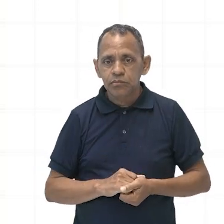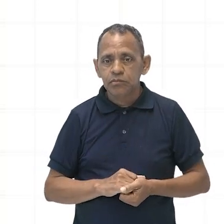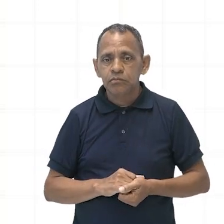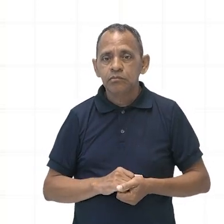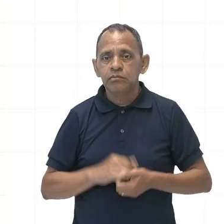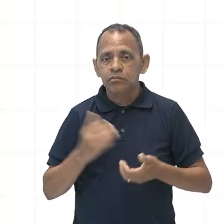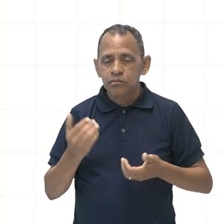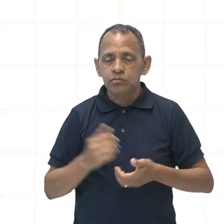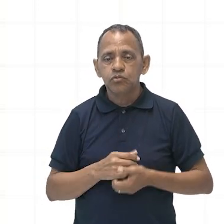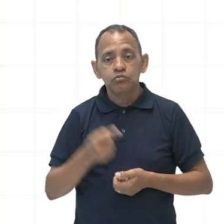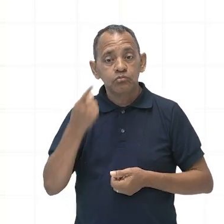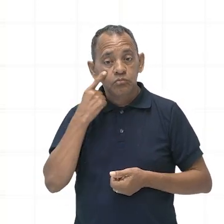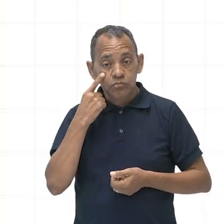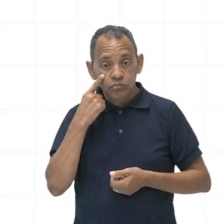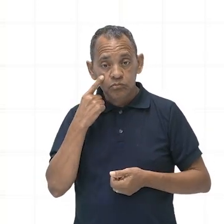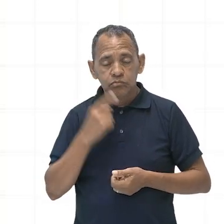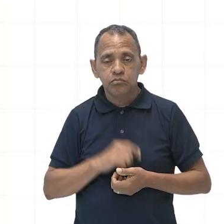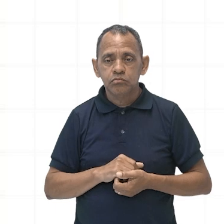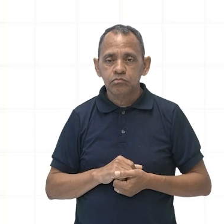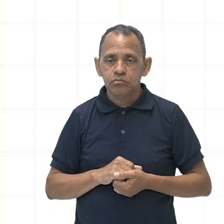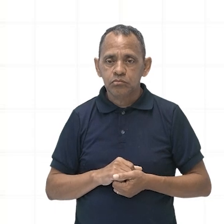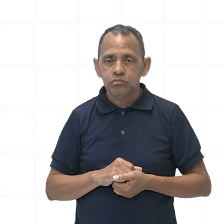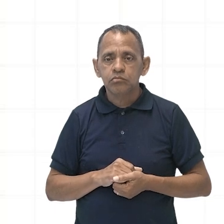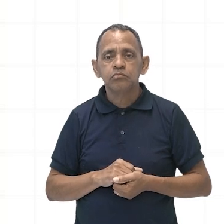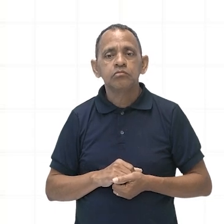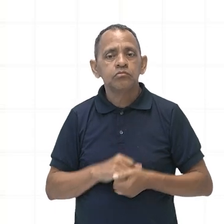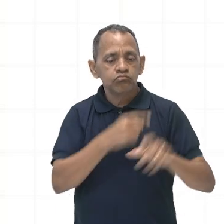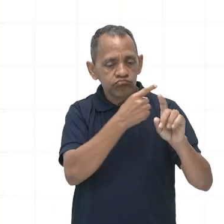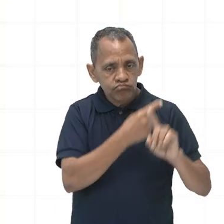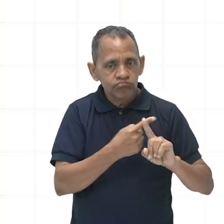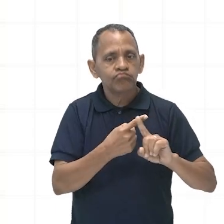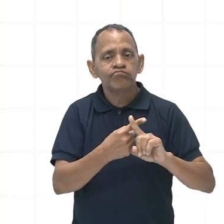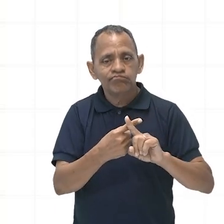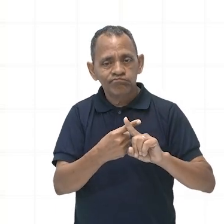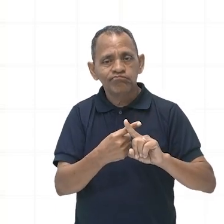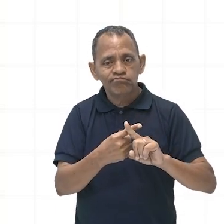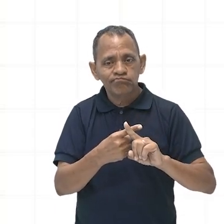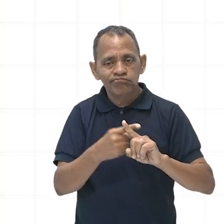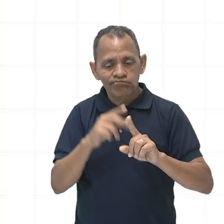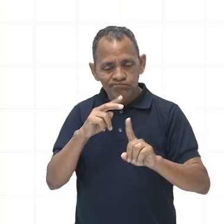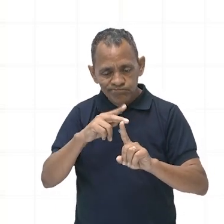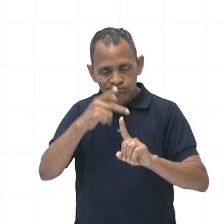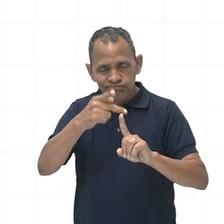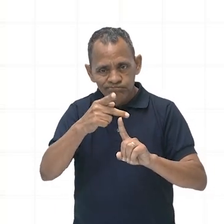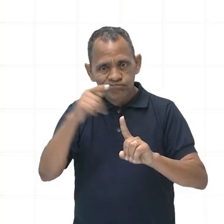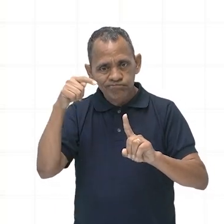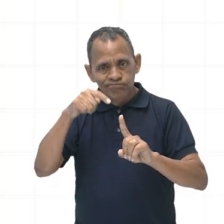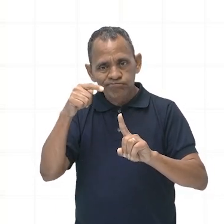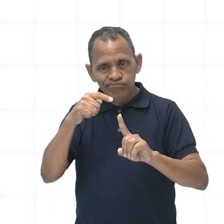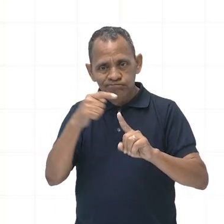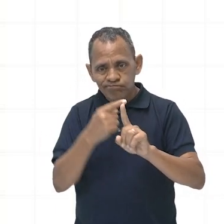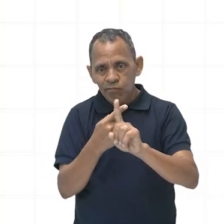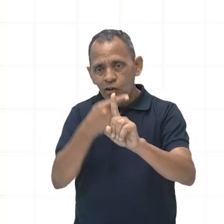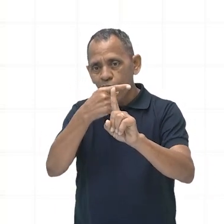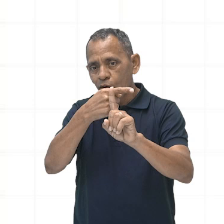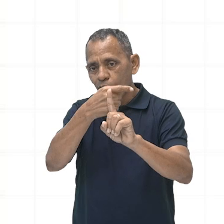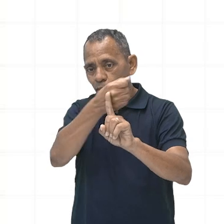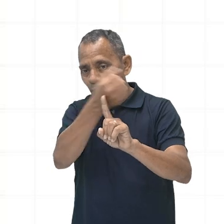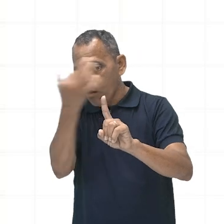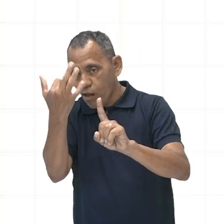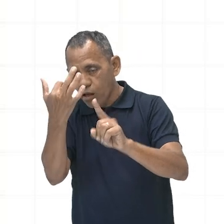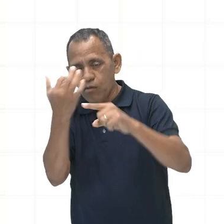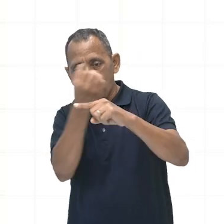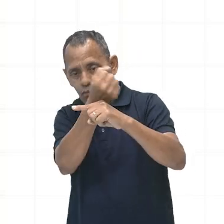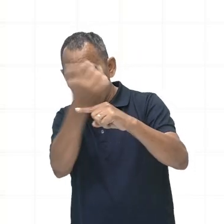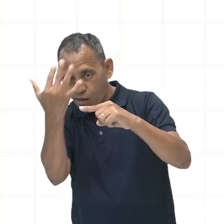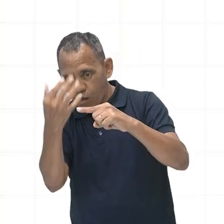Então, gente, observe comigo que as propriedades de potência com expoente fracionário, elas nos